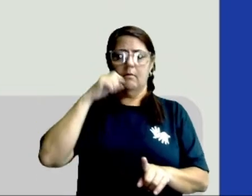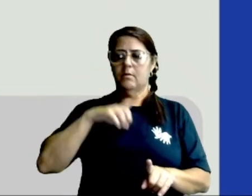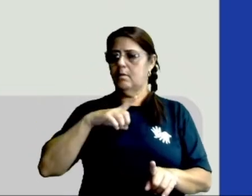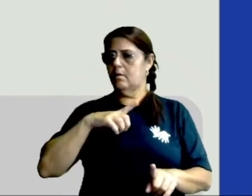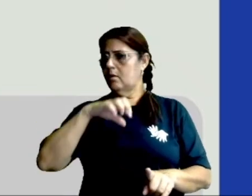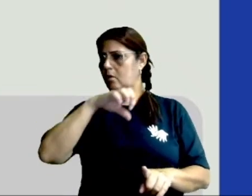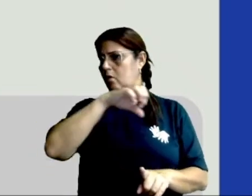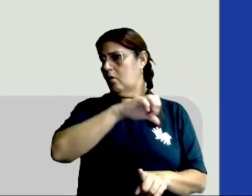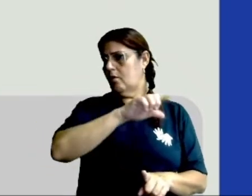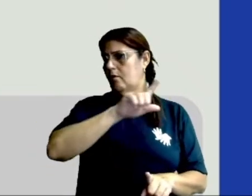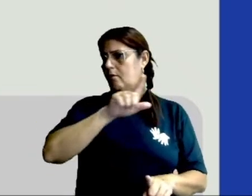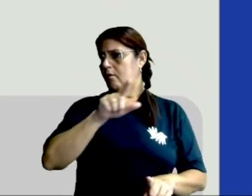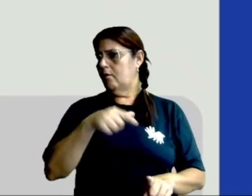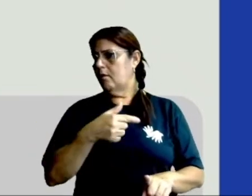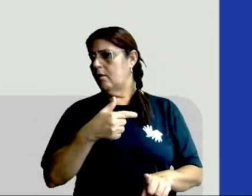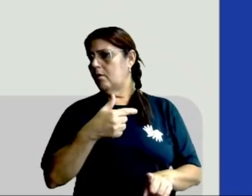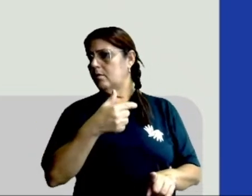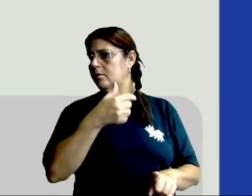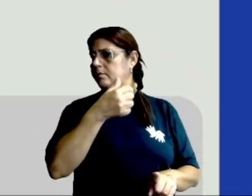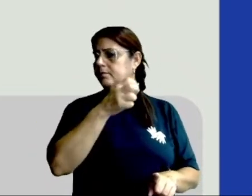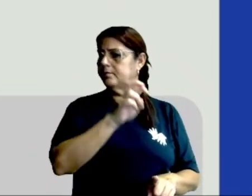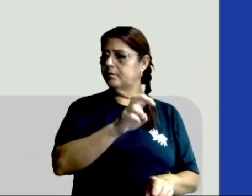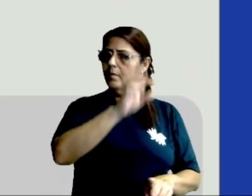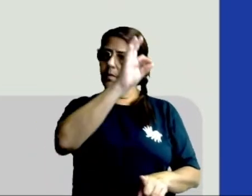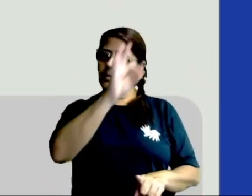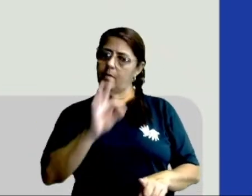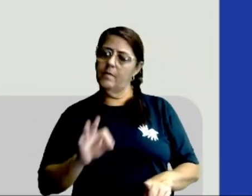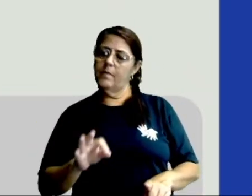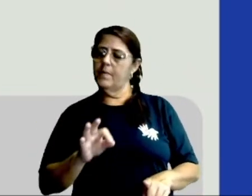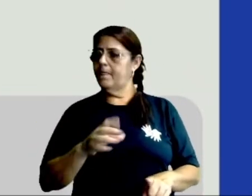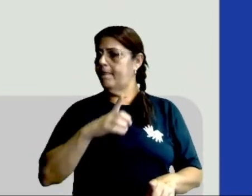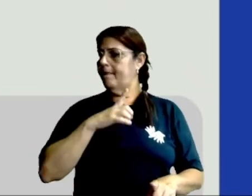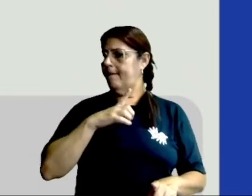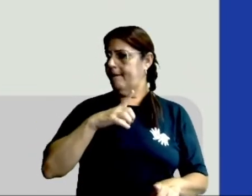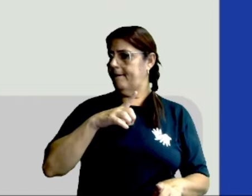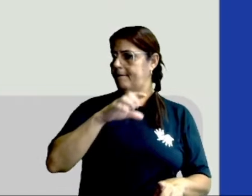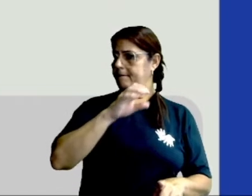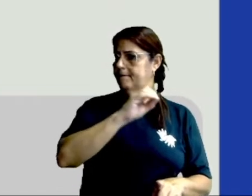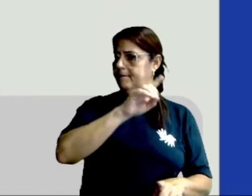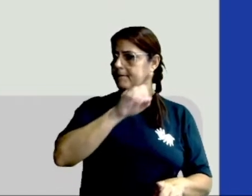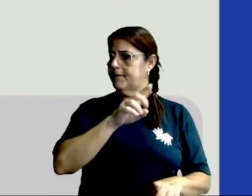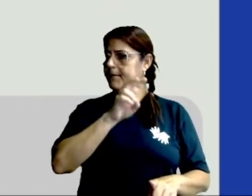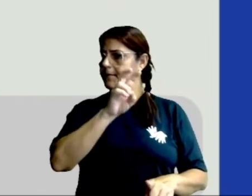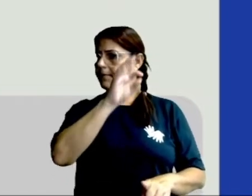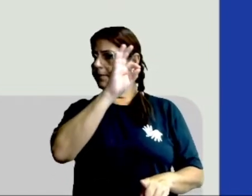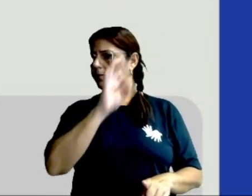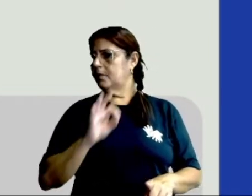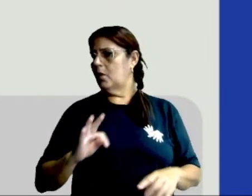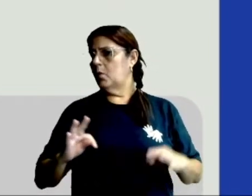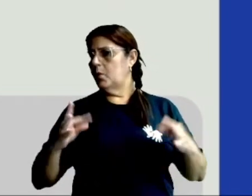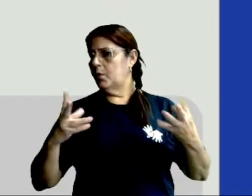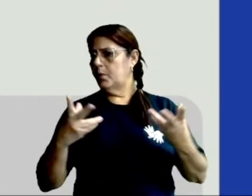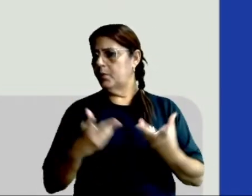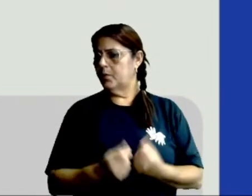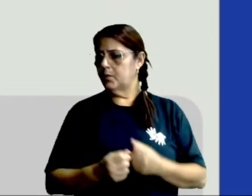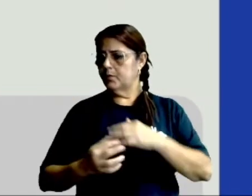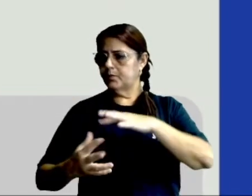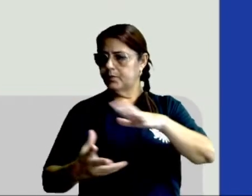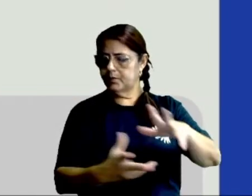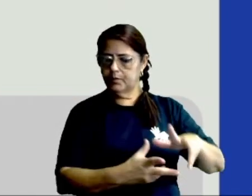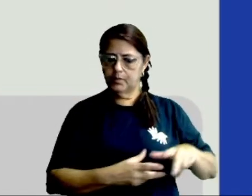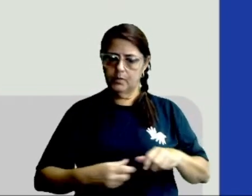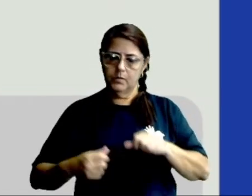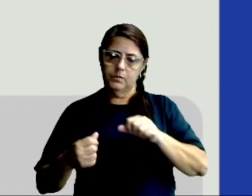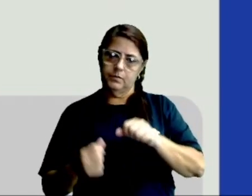Europa com 9,5% e a Oceania com 0,5% da população mundial. Então a Europa é um país